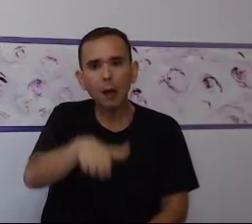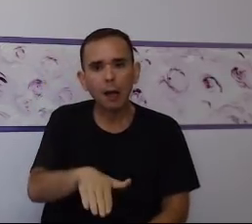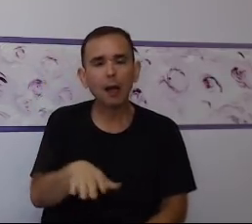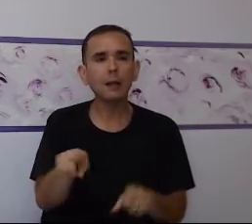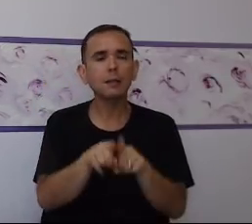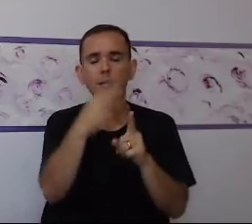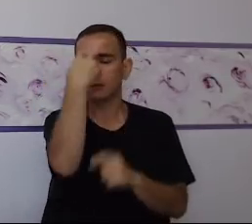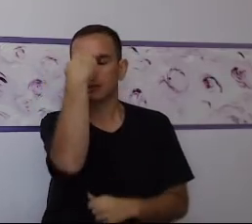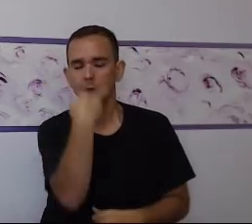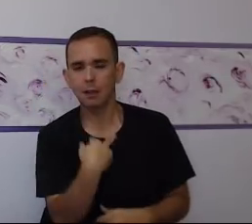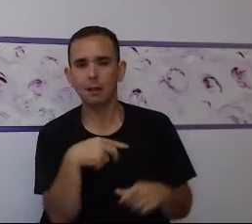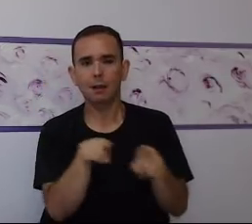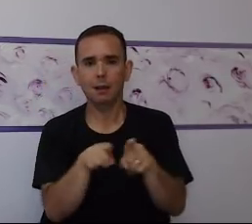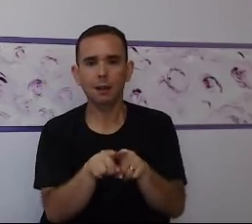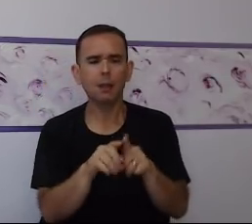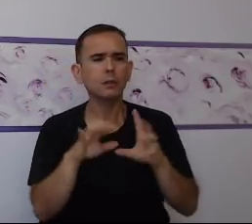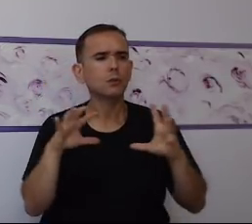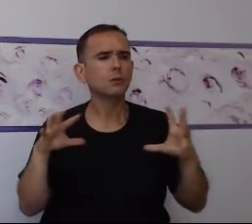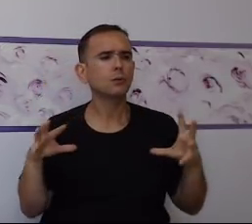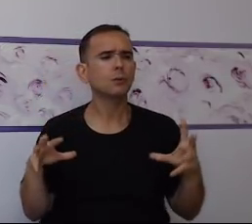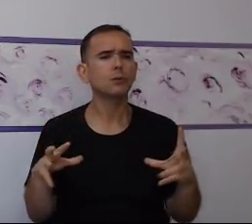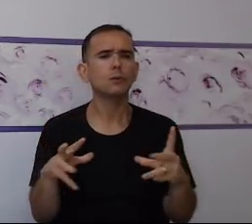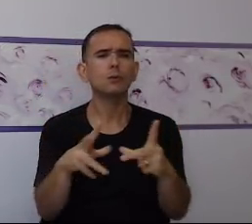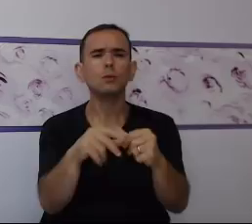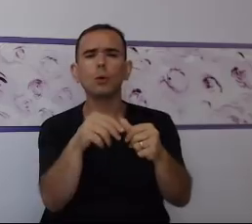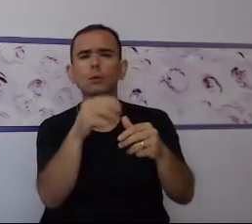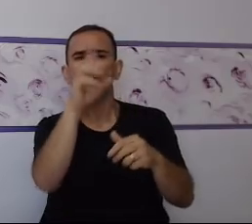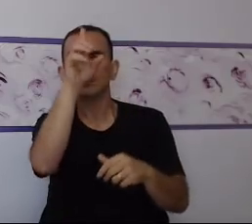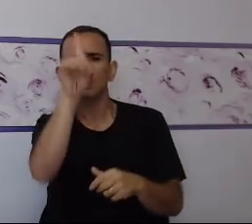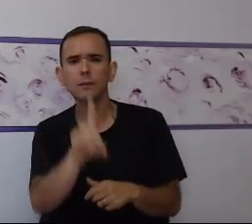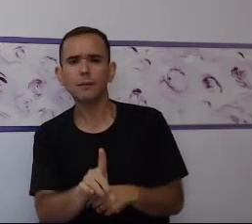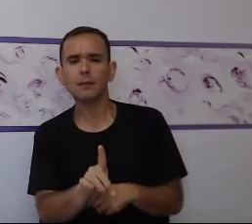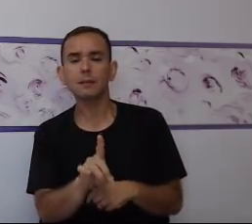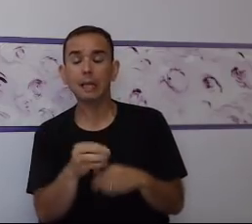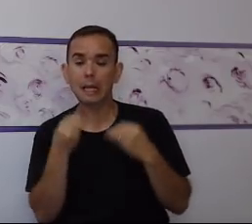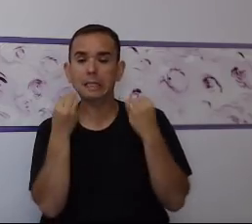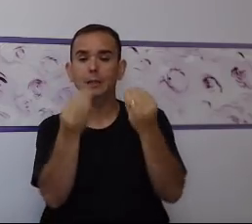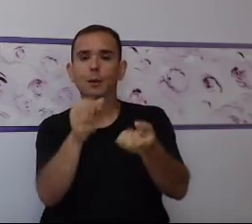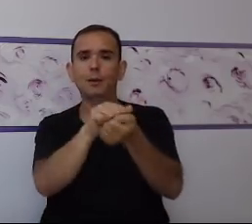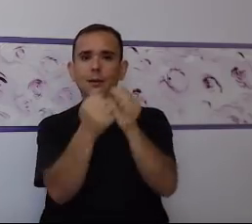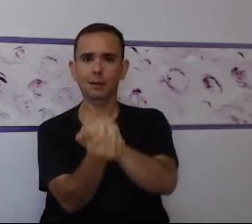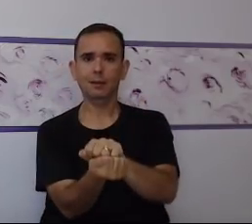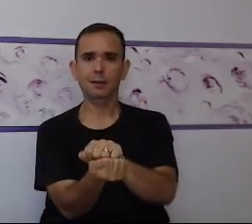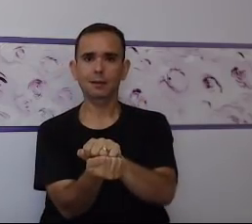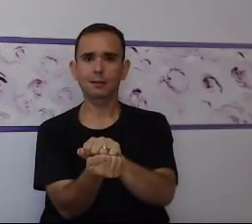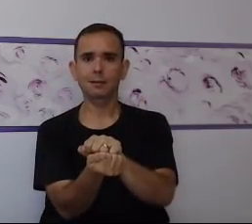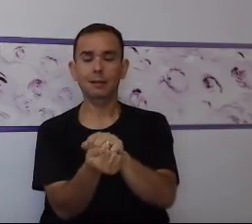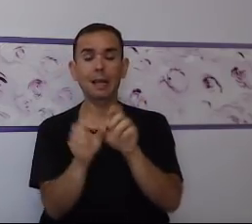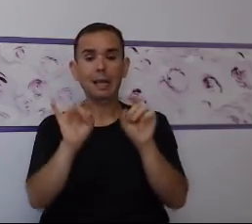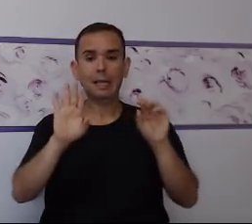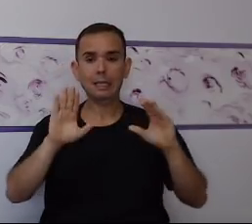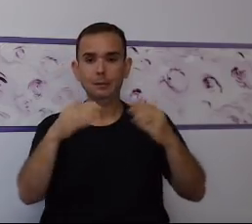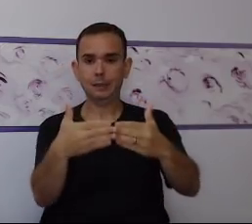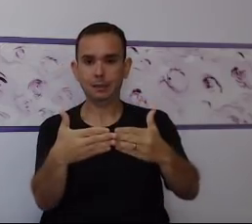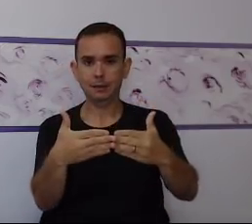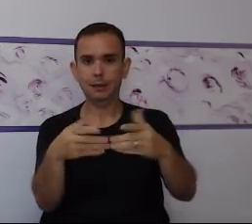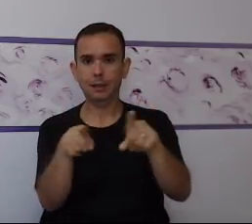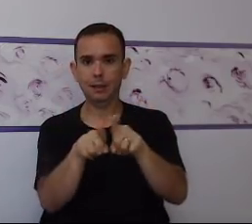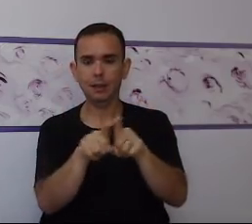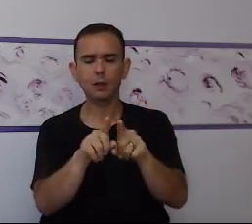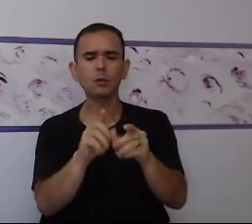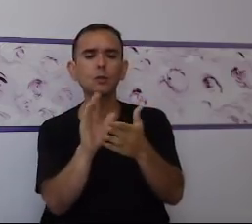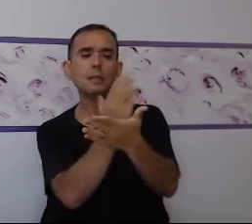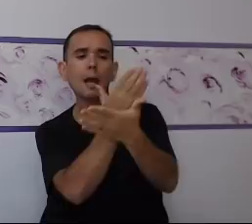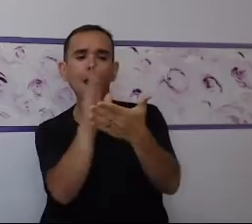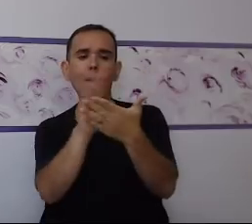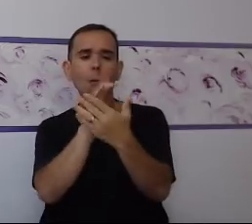com cegueira, todo tipo de deficiência recebeu adequação específica, né, de acordo com